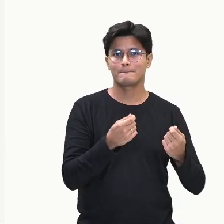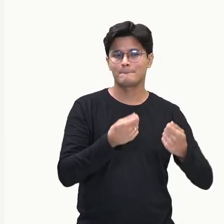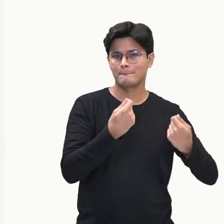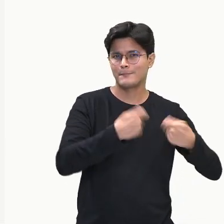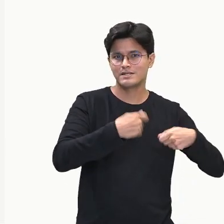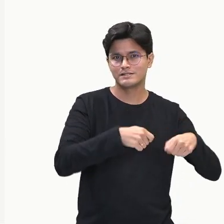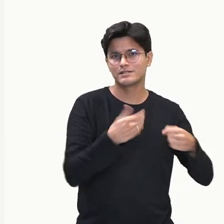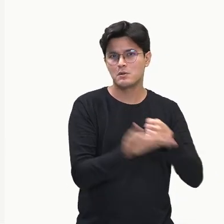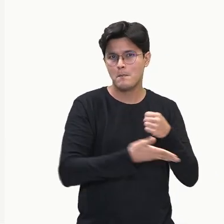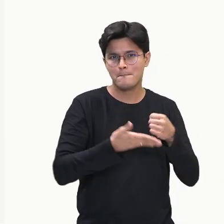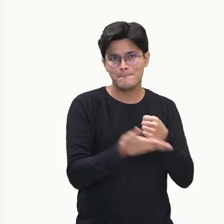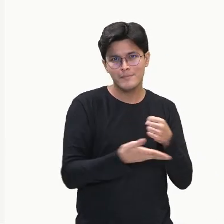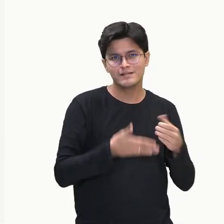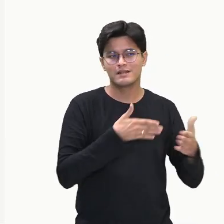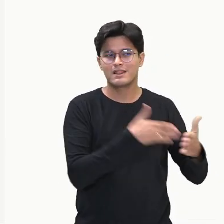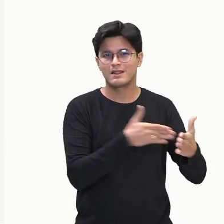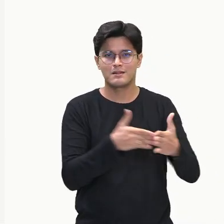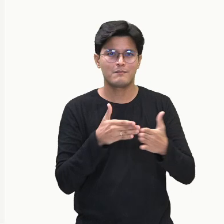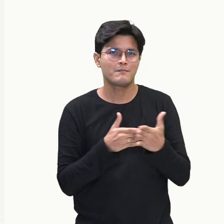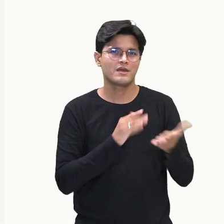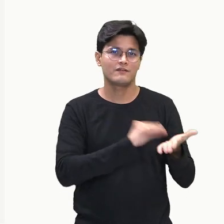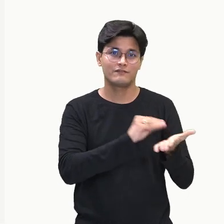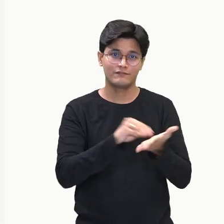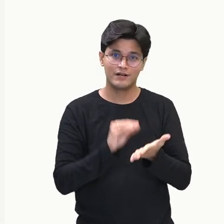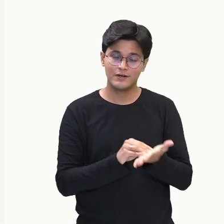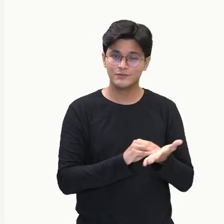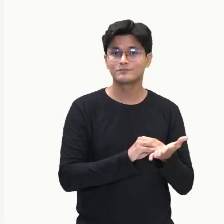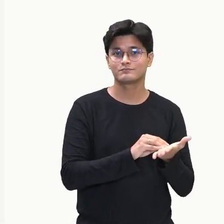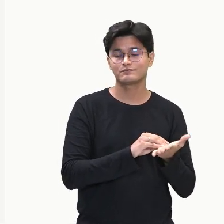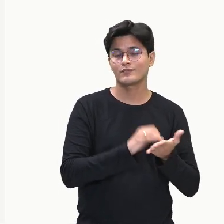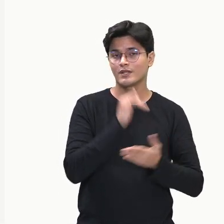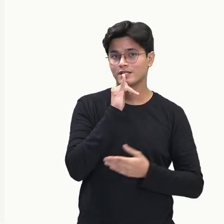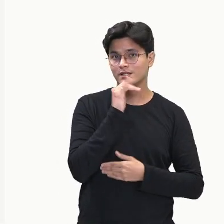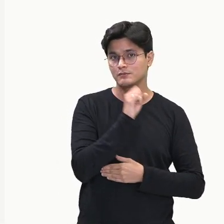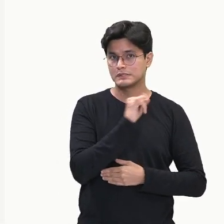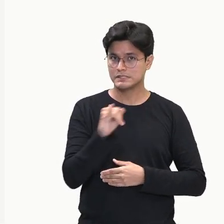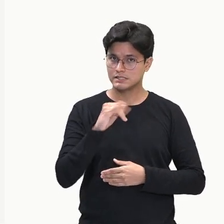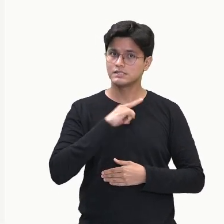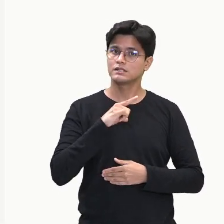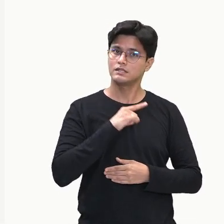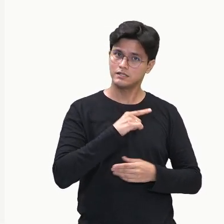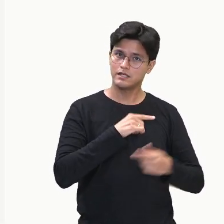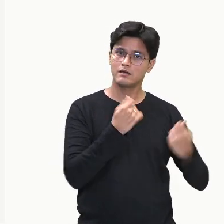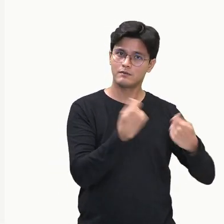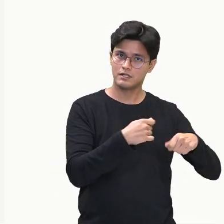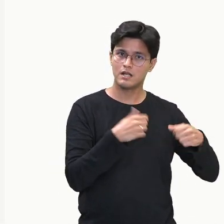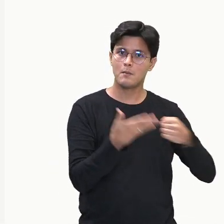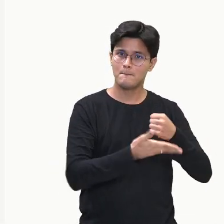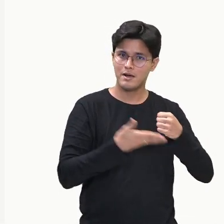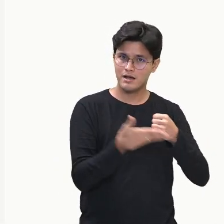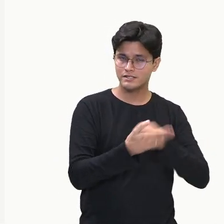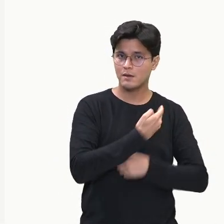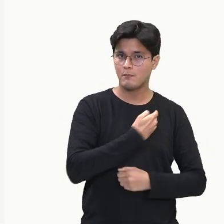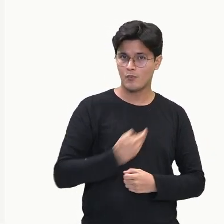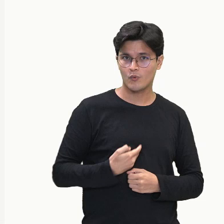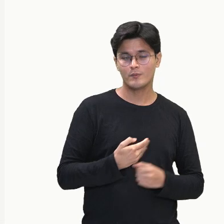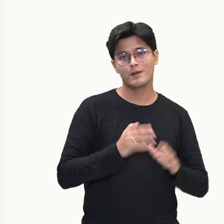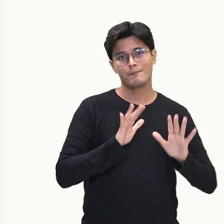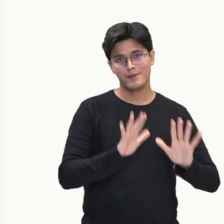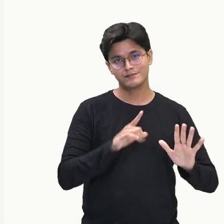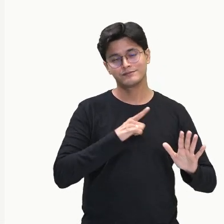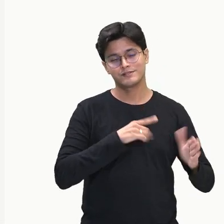também. Então, se há serviços públicos, eles ainda são limitados, não é isso? Nós temos transporte